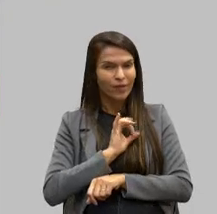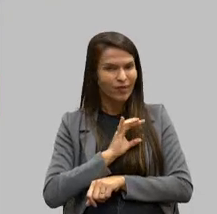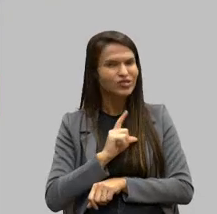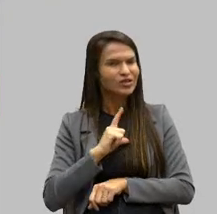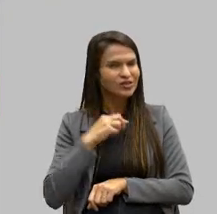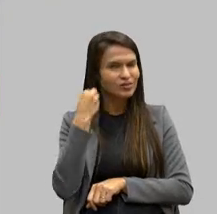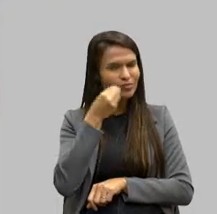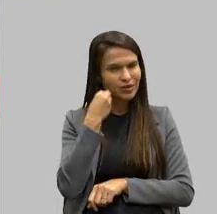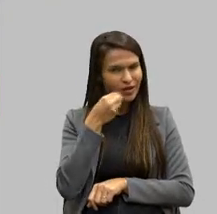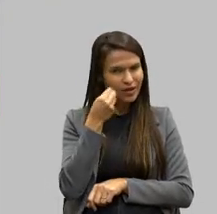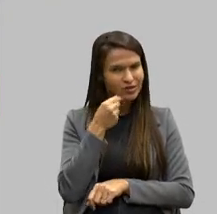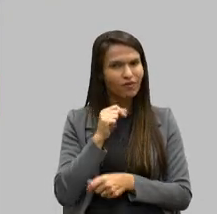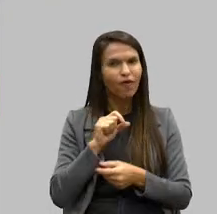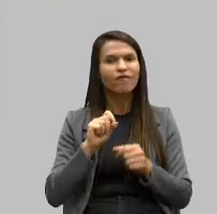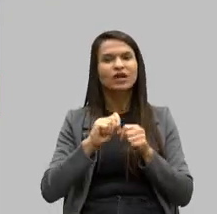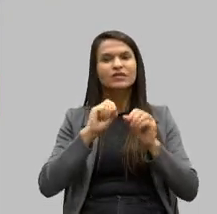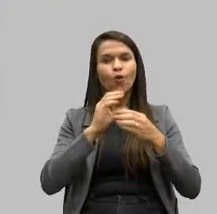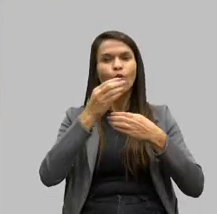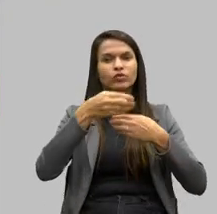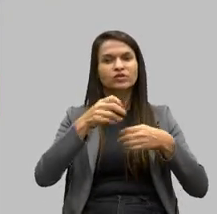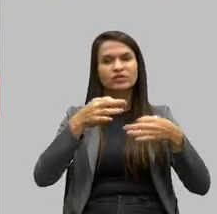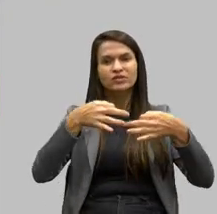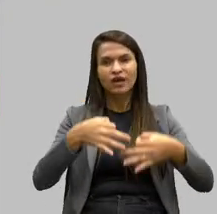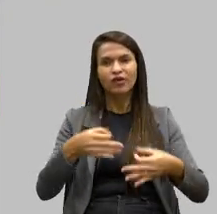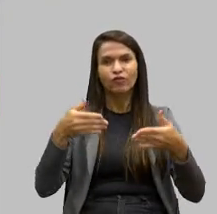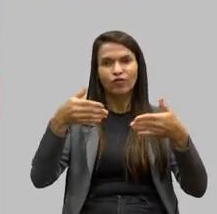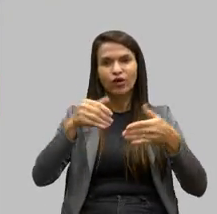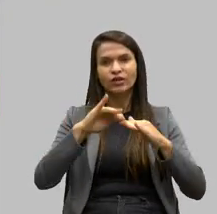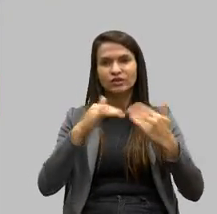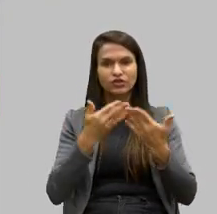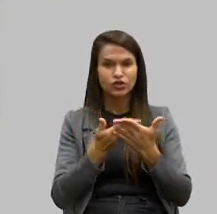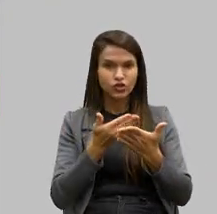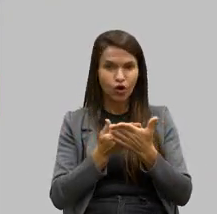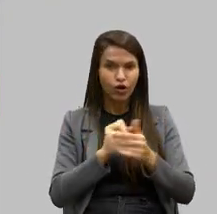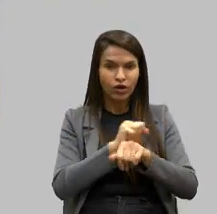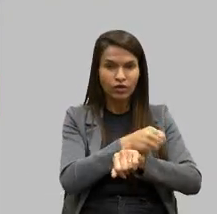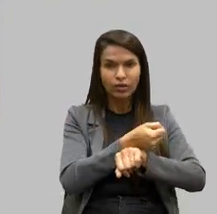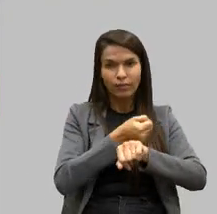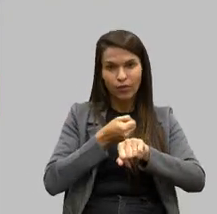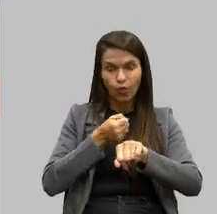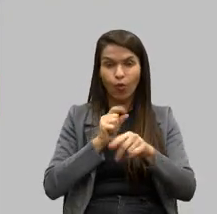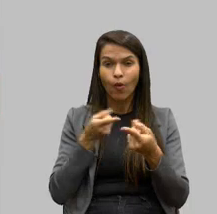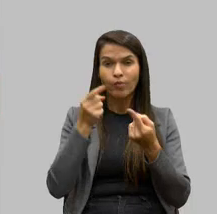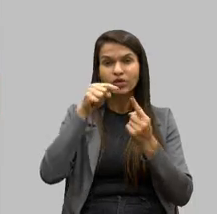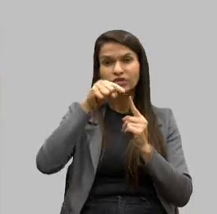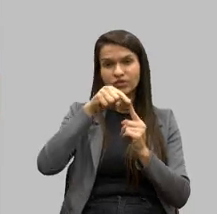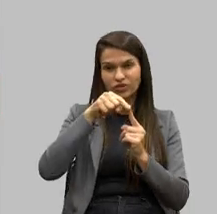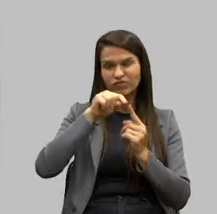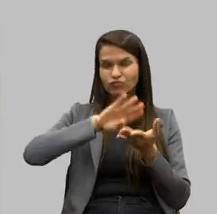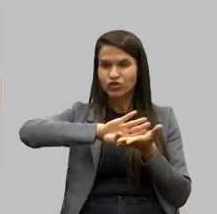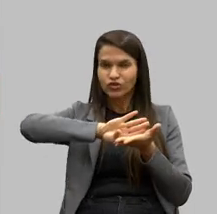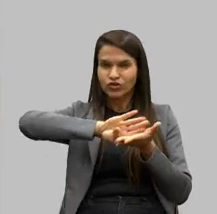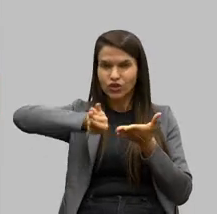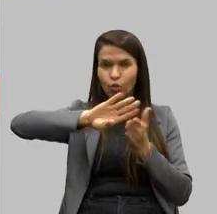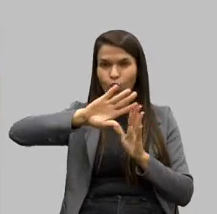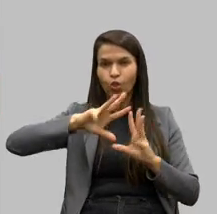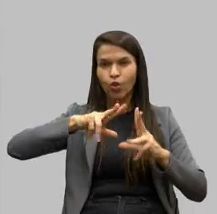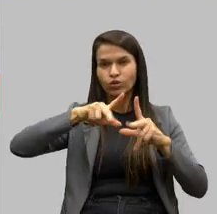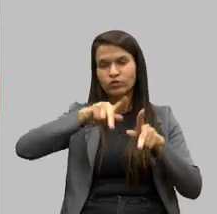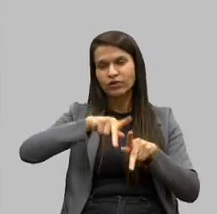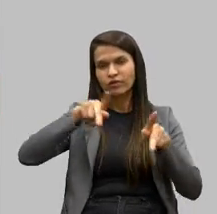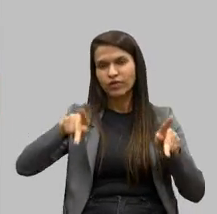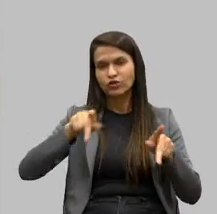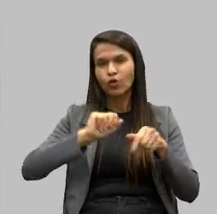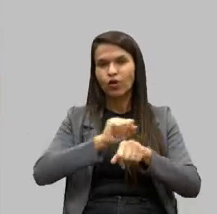Vamos fazer um concurso específico para a escola quilombola com o intuito de excluir todos os professores